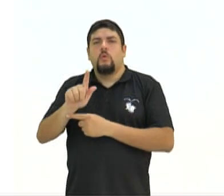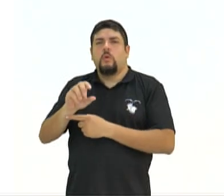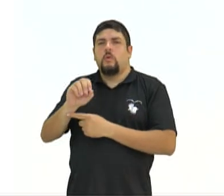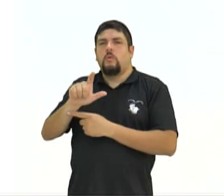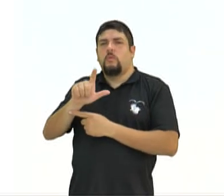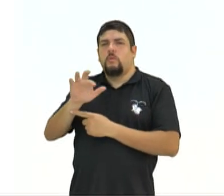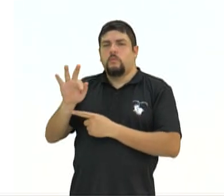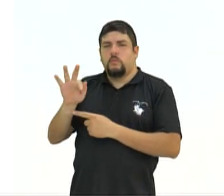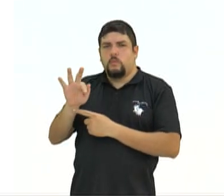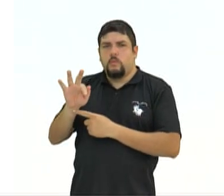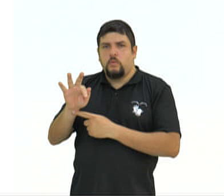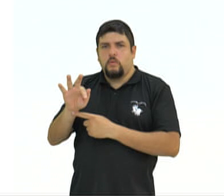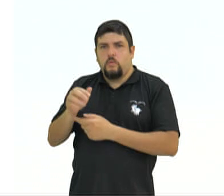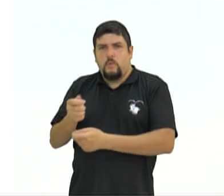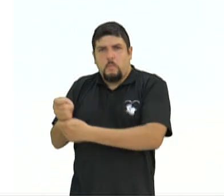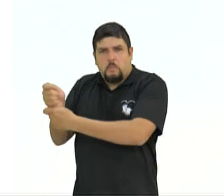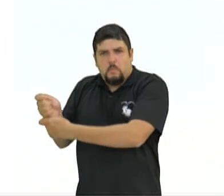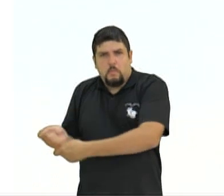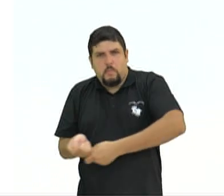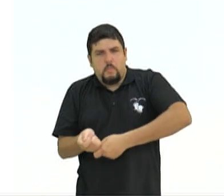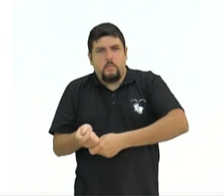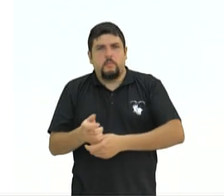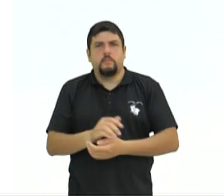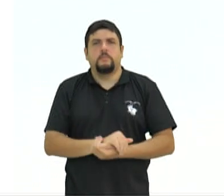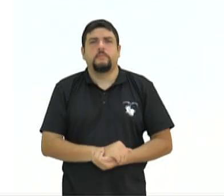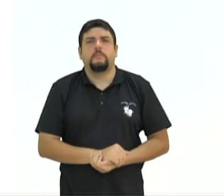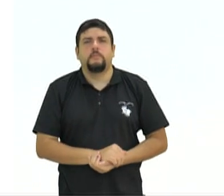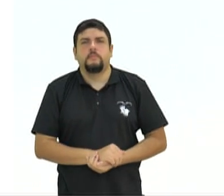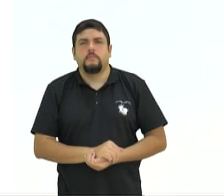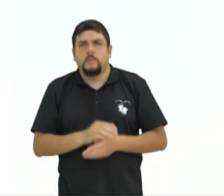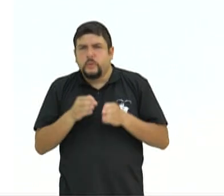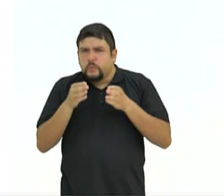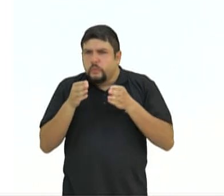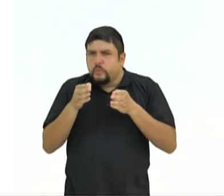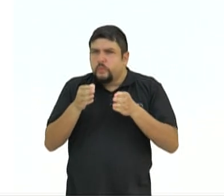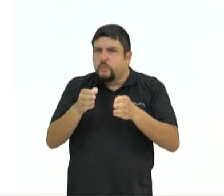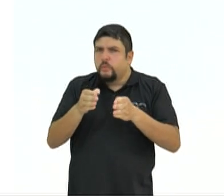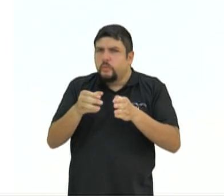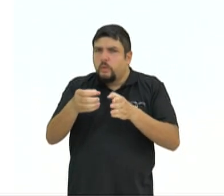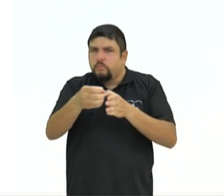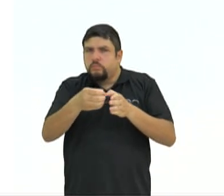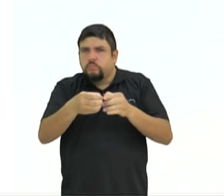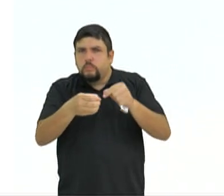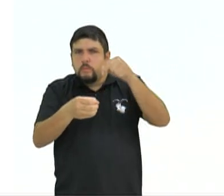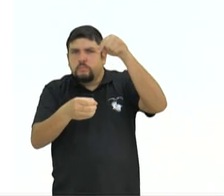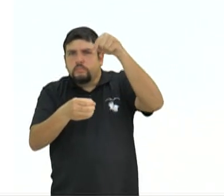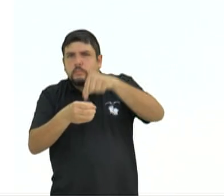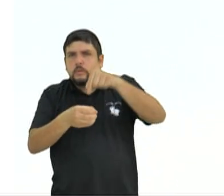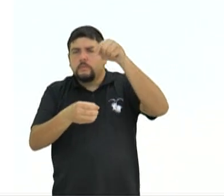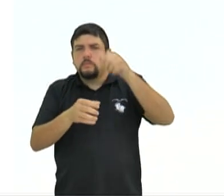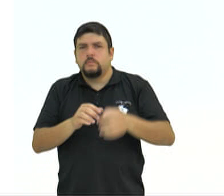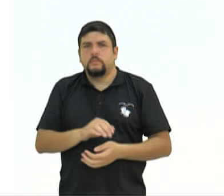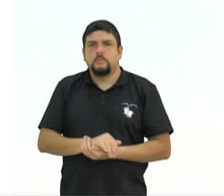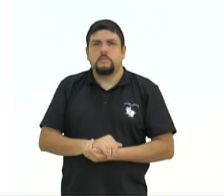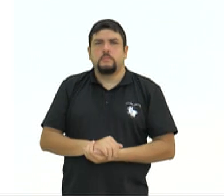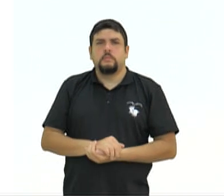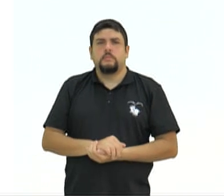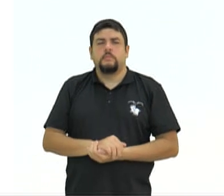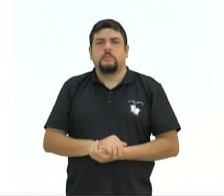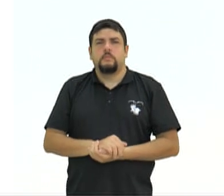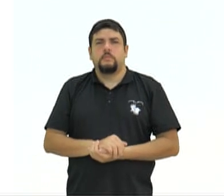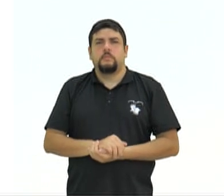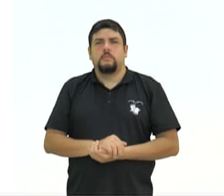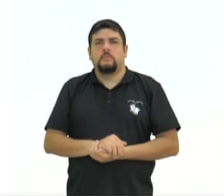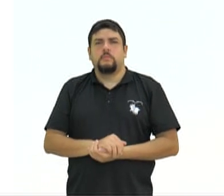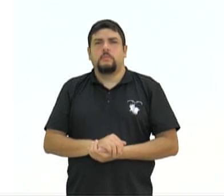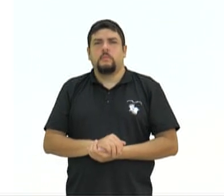muito preciso para acertar ali o buraquinho. A letra D, deporte de contato. A gente tem